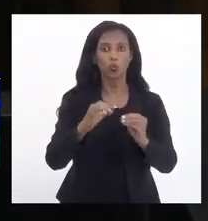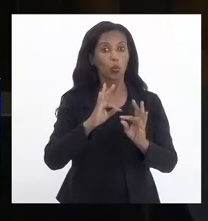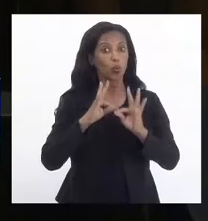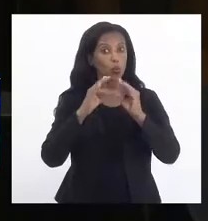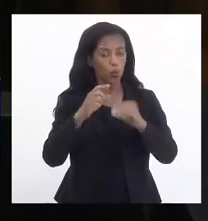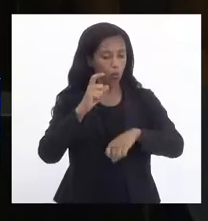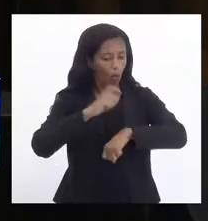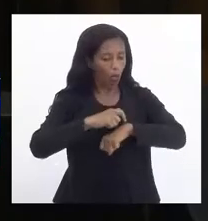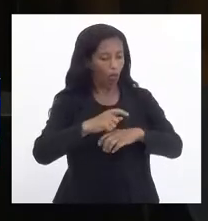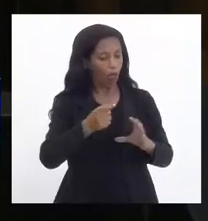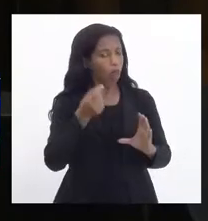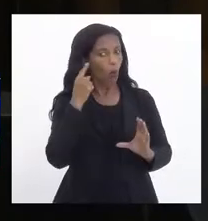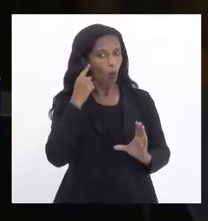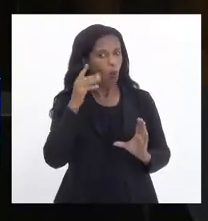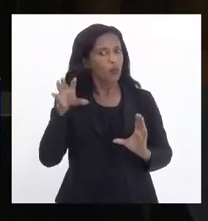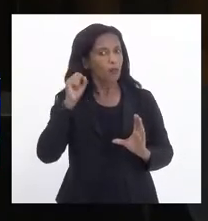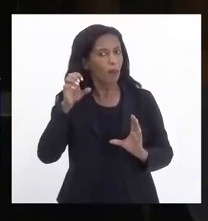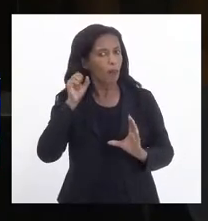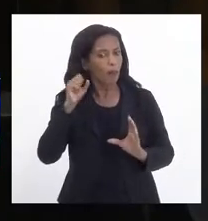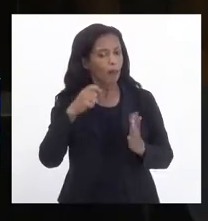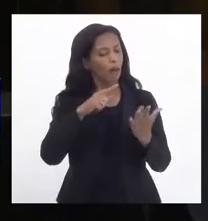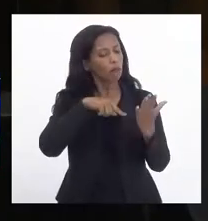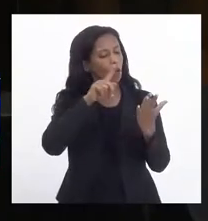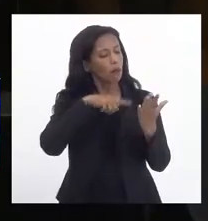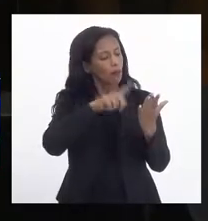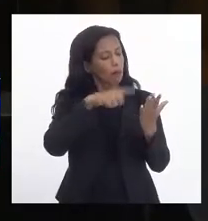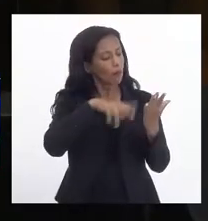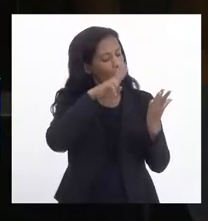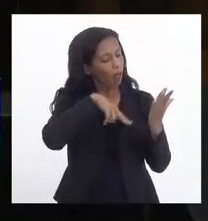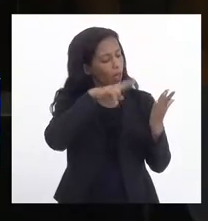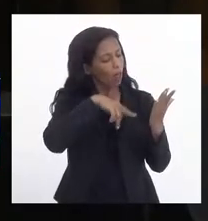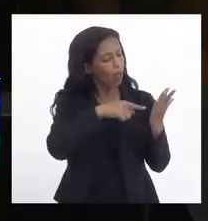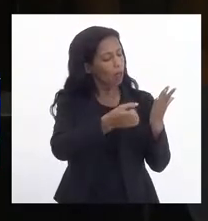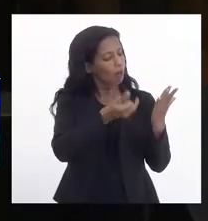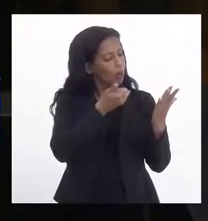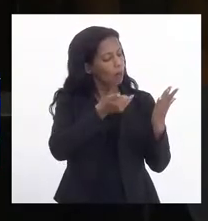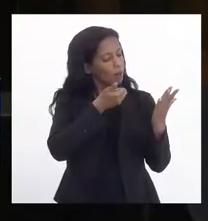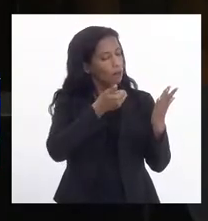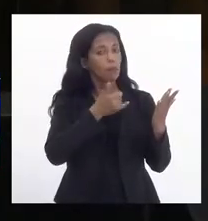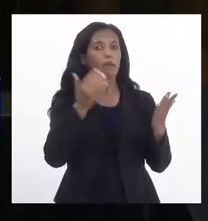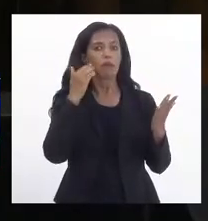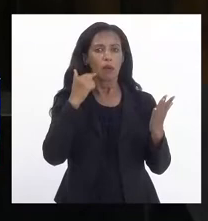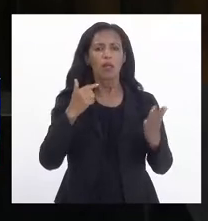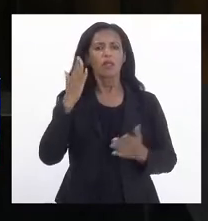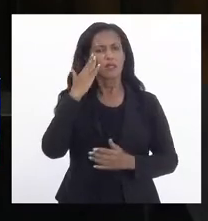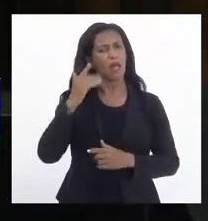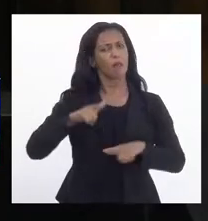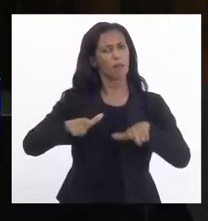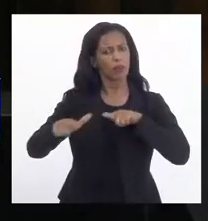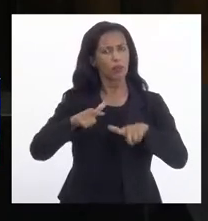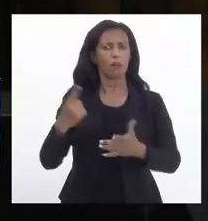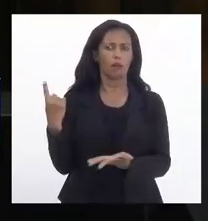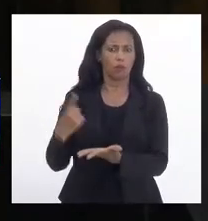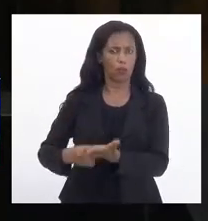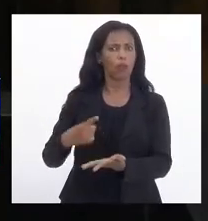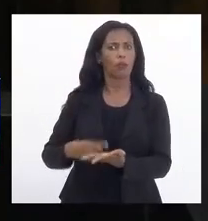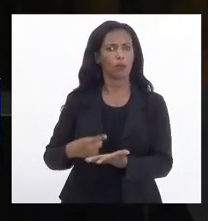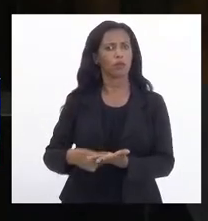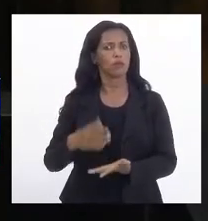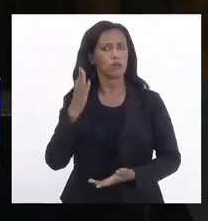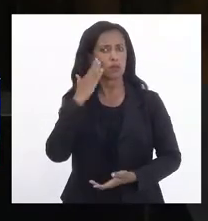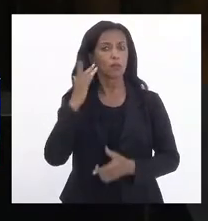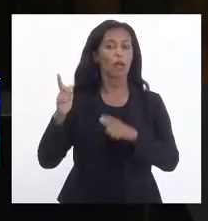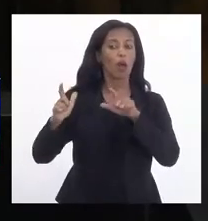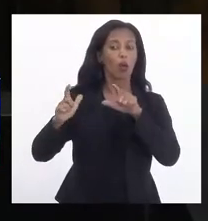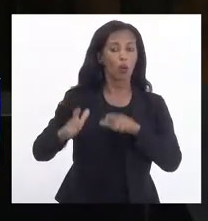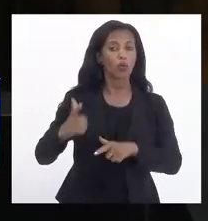em tempo hábil. Mas quem me conhece sabe da forma que eu trabalho, do meu comprometimento.